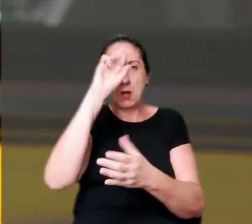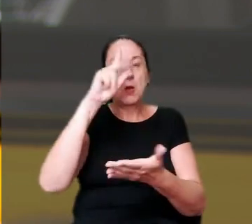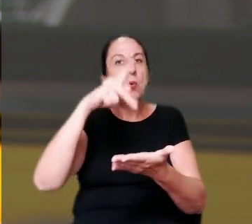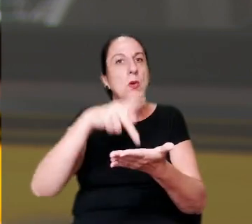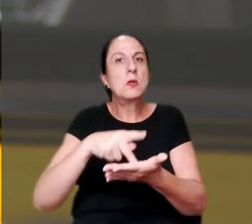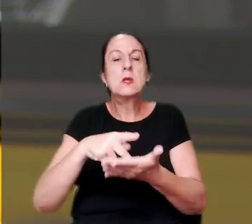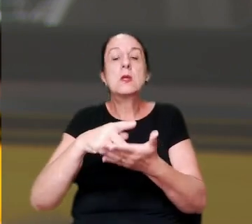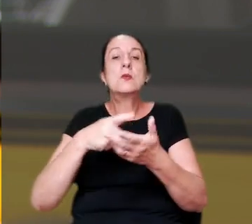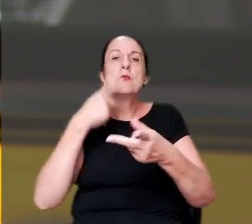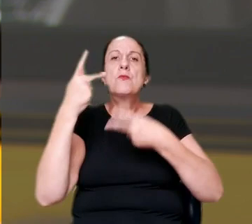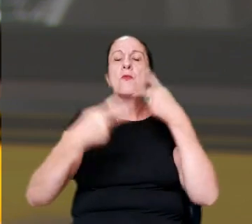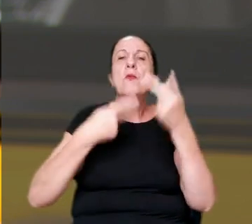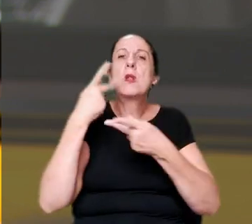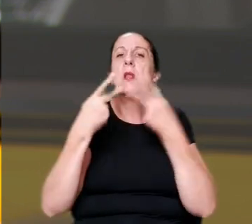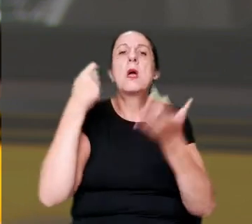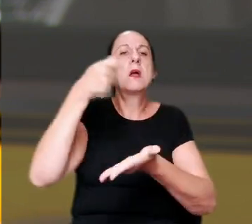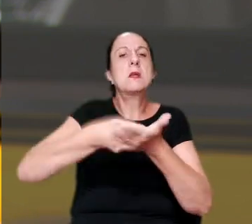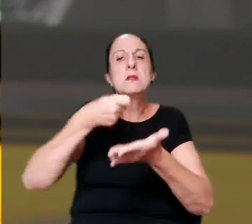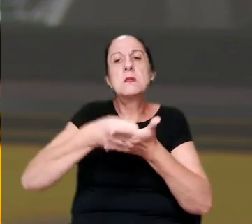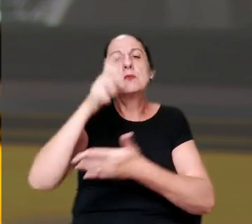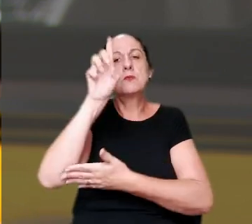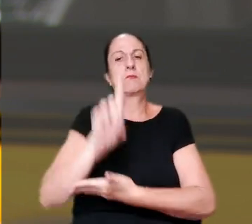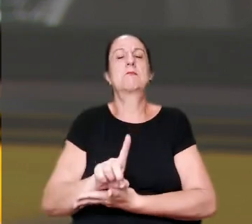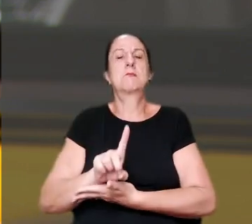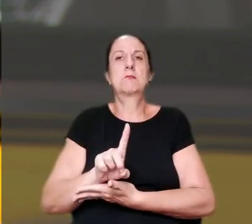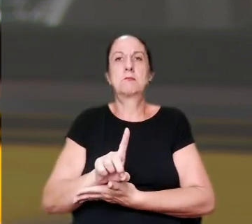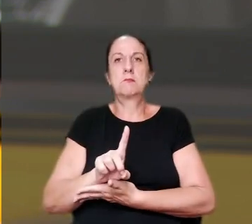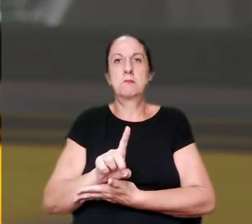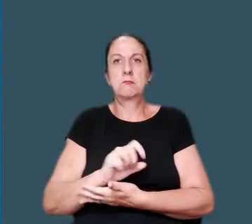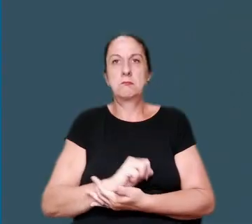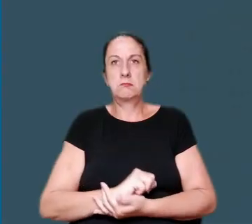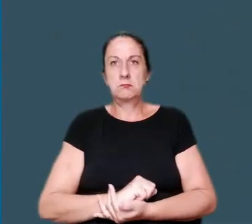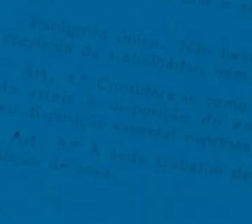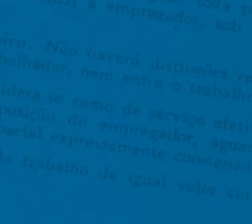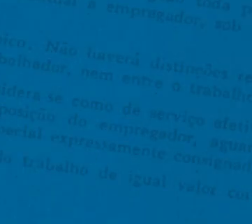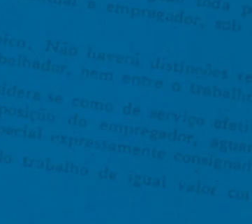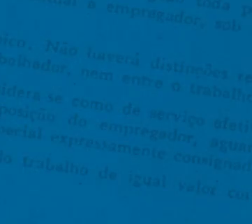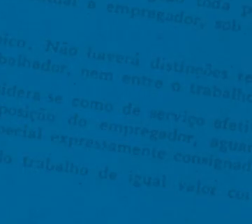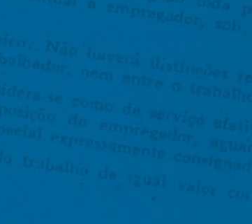total reconhecida de expressar e de exigir os seus direitos.